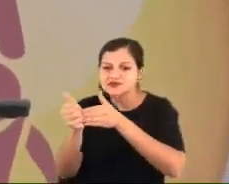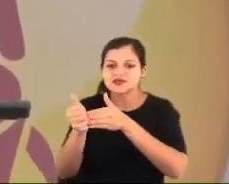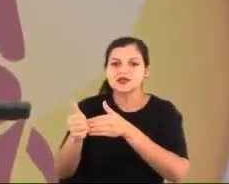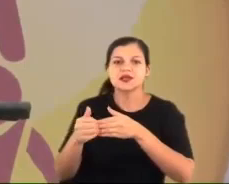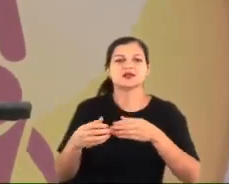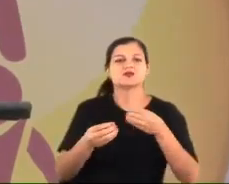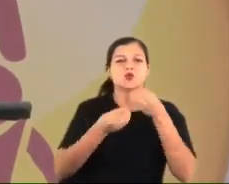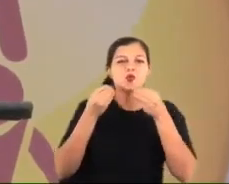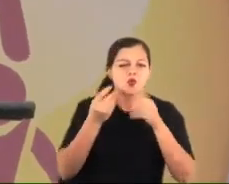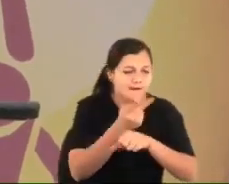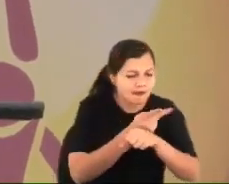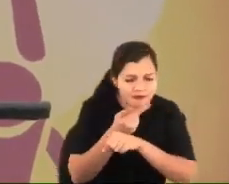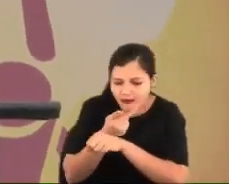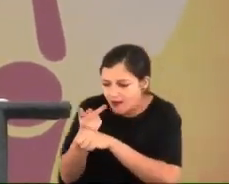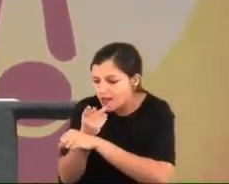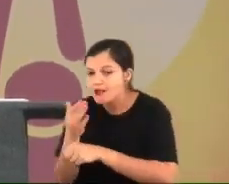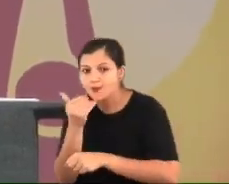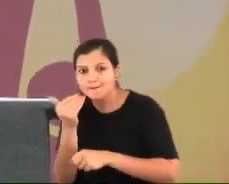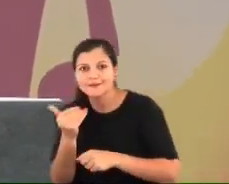Tudo isso você vai aprender lá.